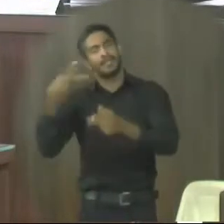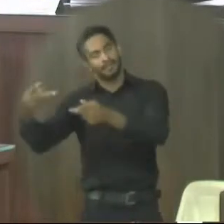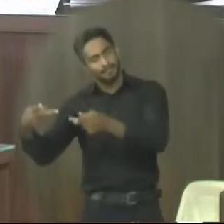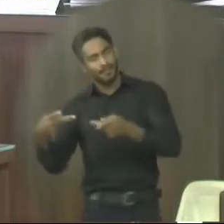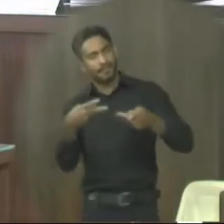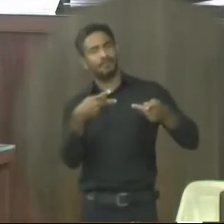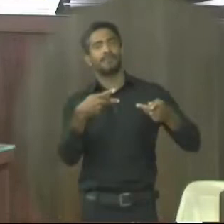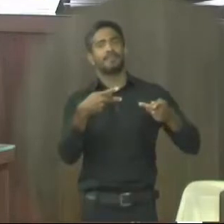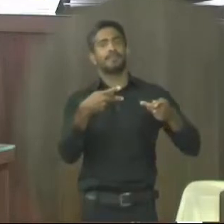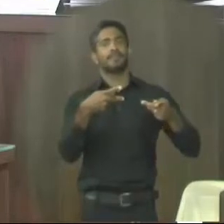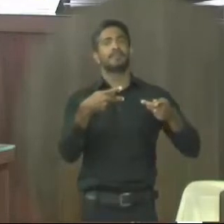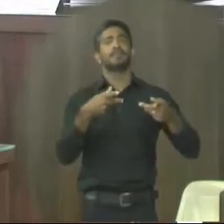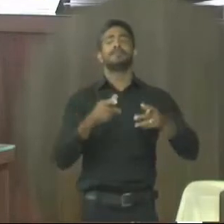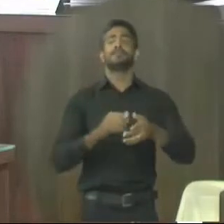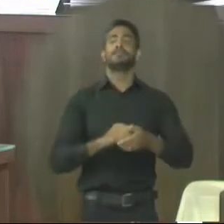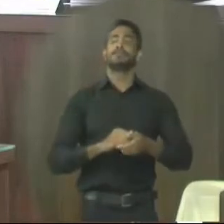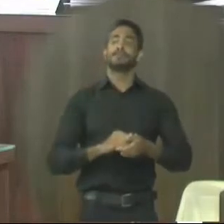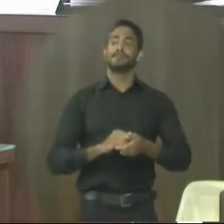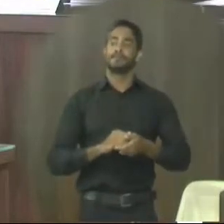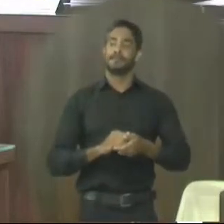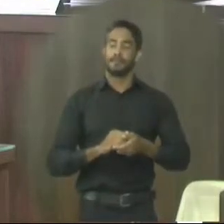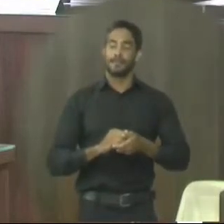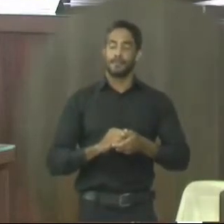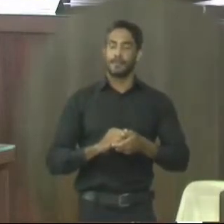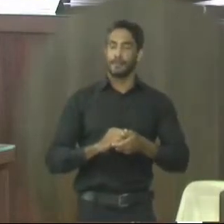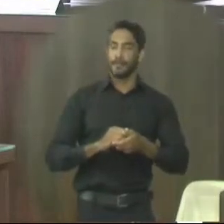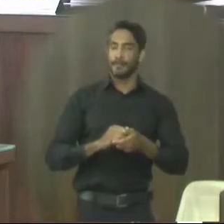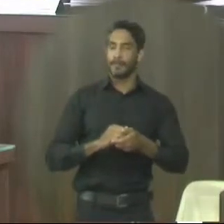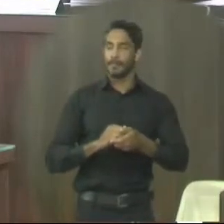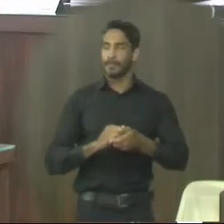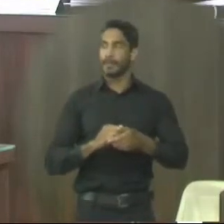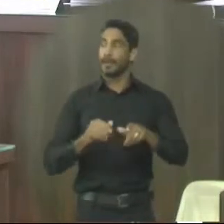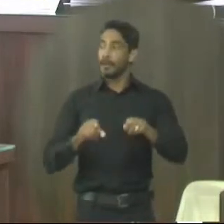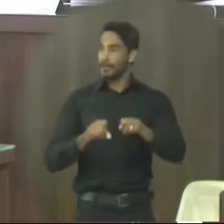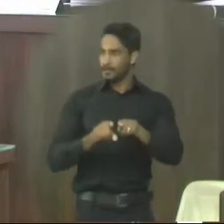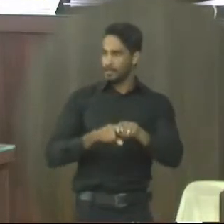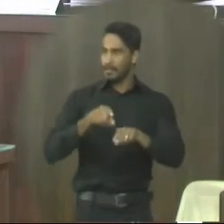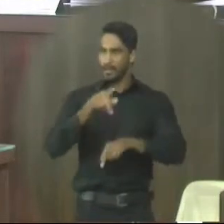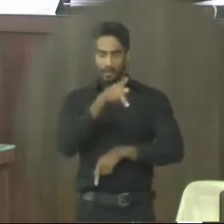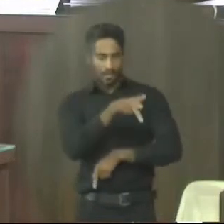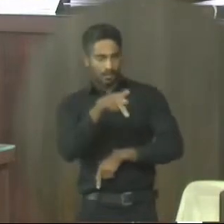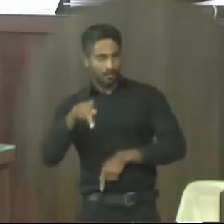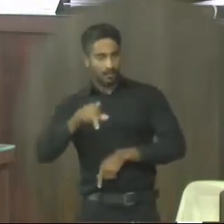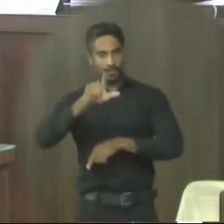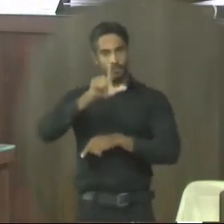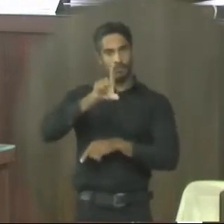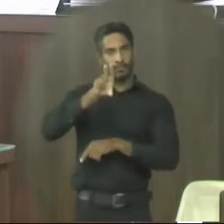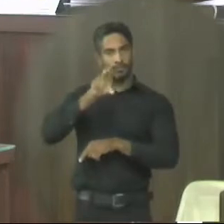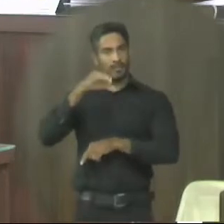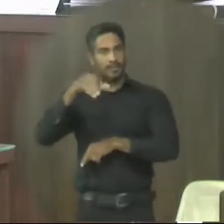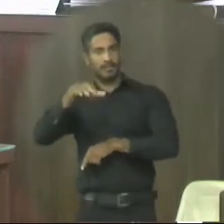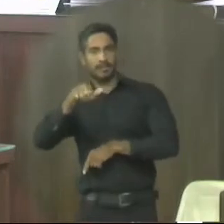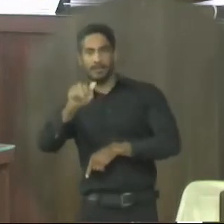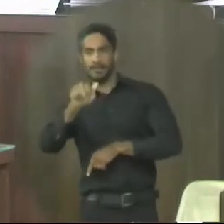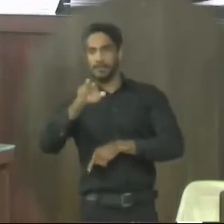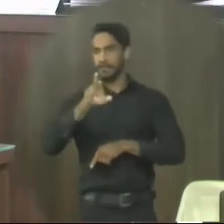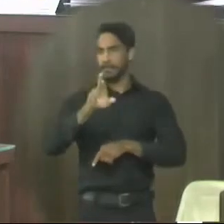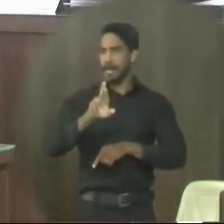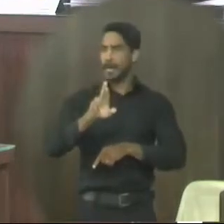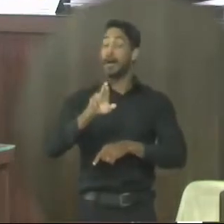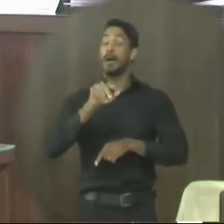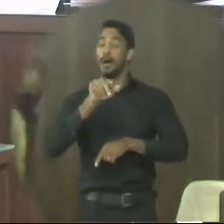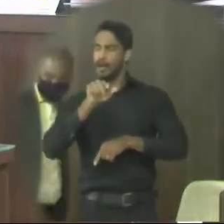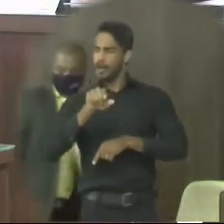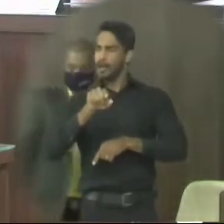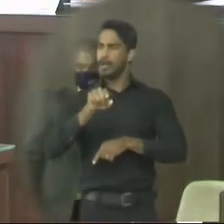bem-vindos, bem-vindas ao excelentíssimo, digníssimo professor Lucimar Salles Dias, ele